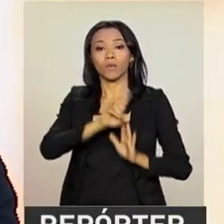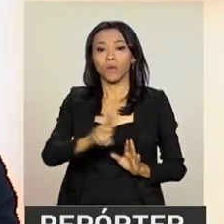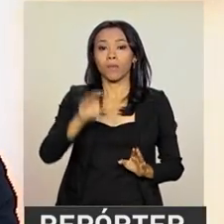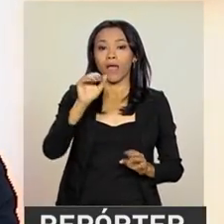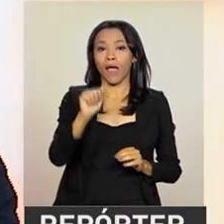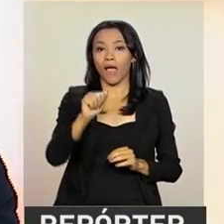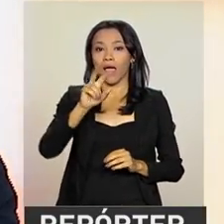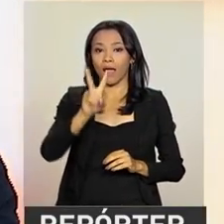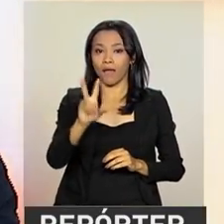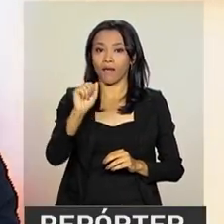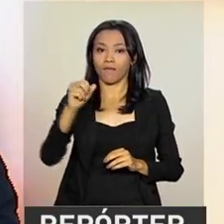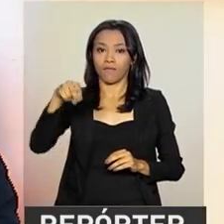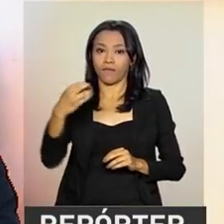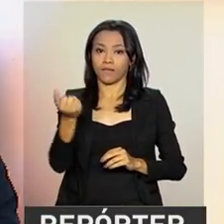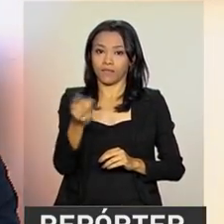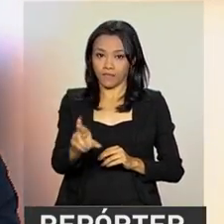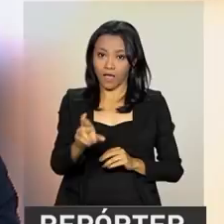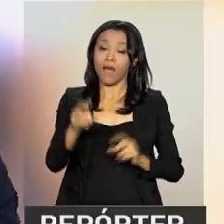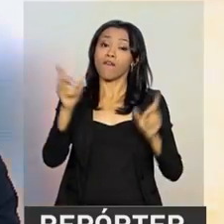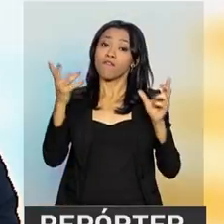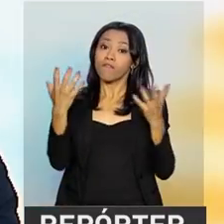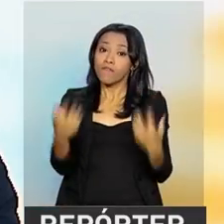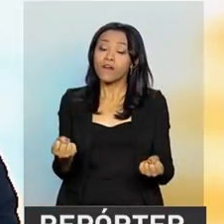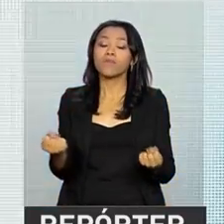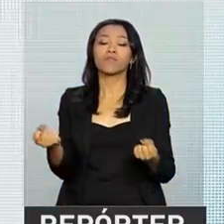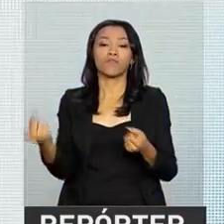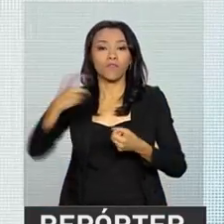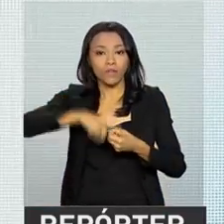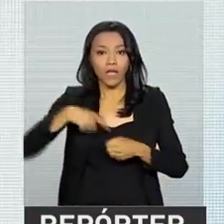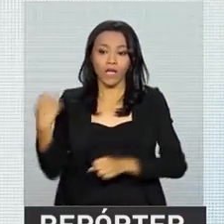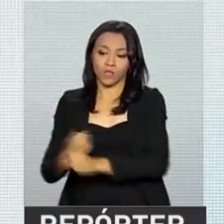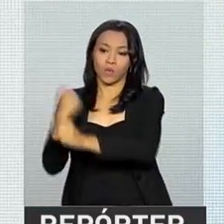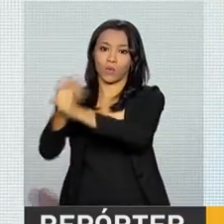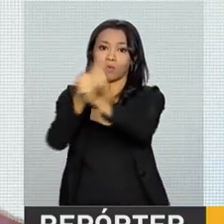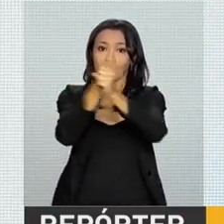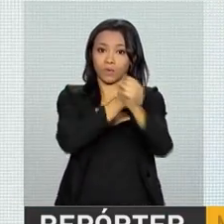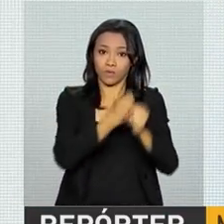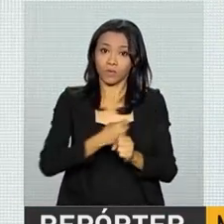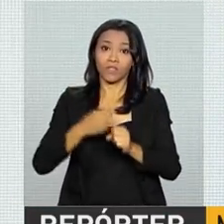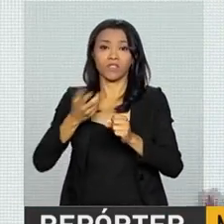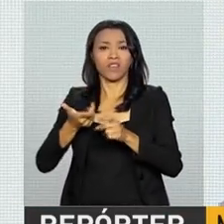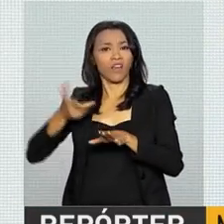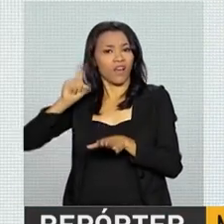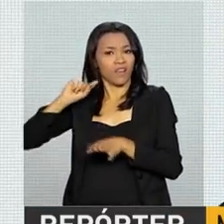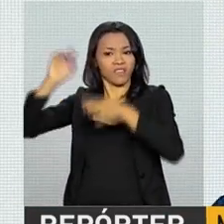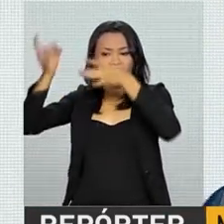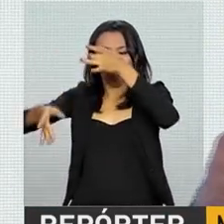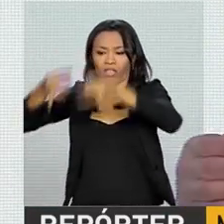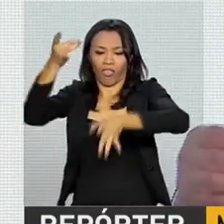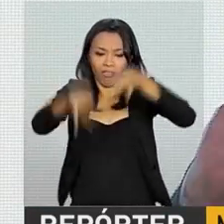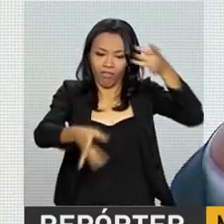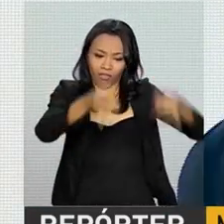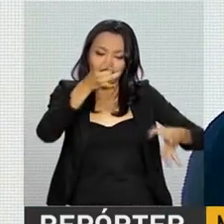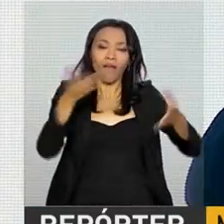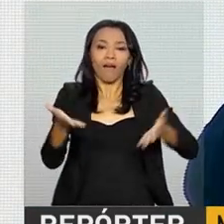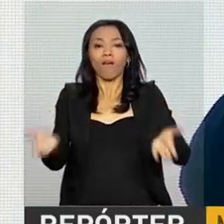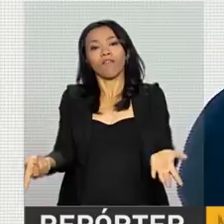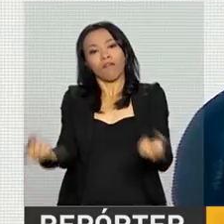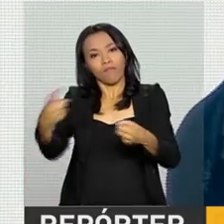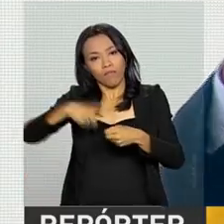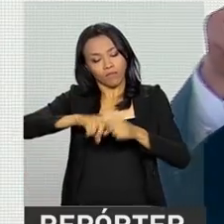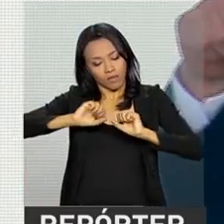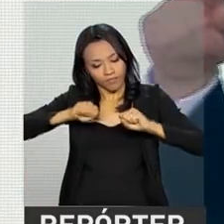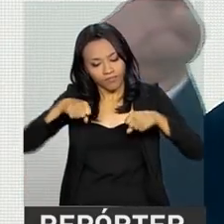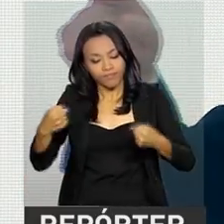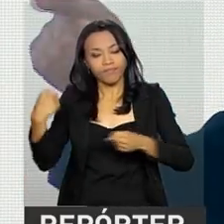públicos que lamentavelmente para que pudéssemos tirar o país do vermelho pudéssemos fazer